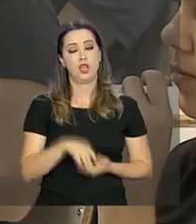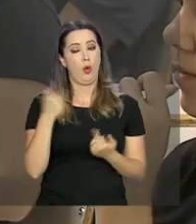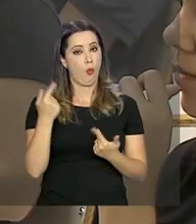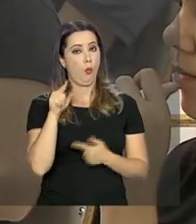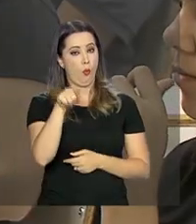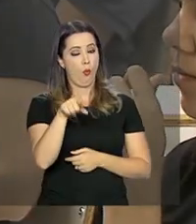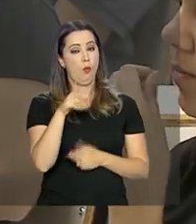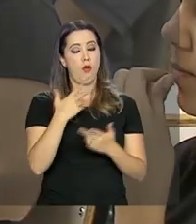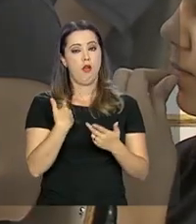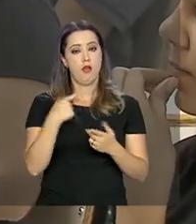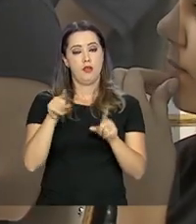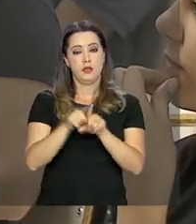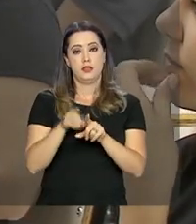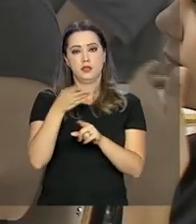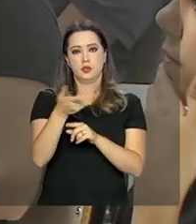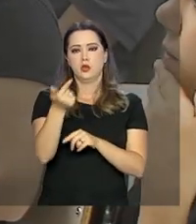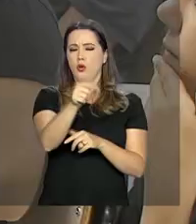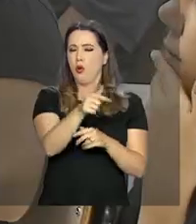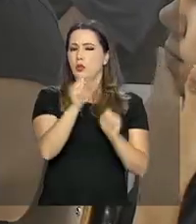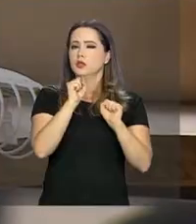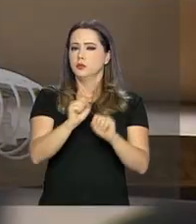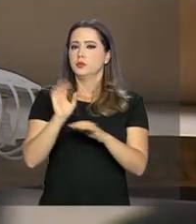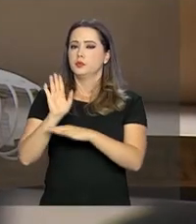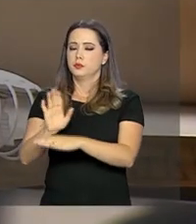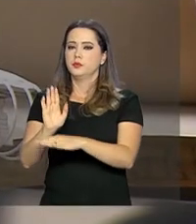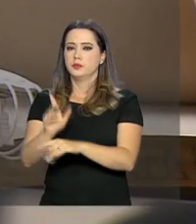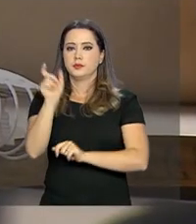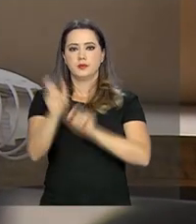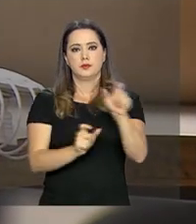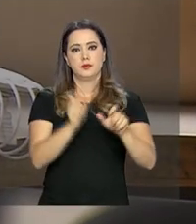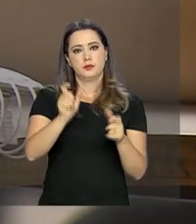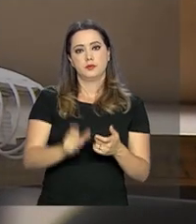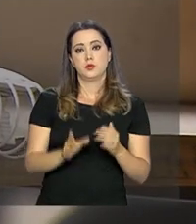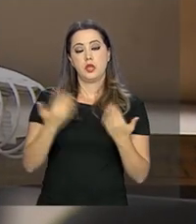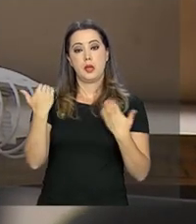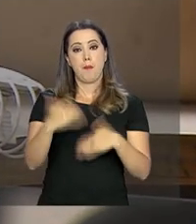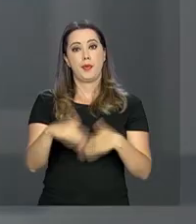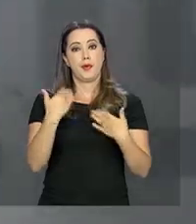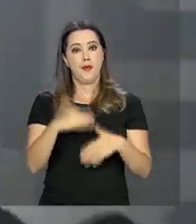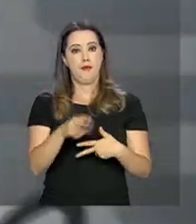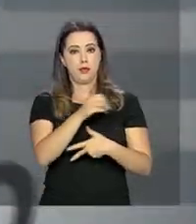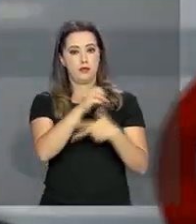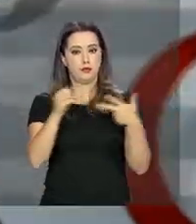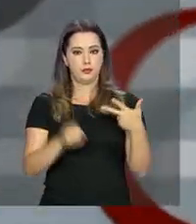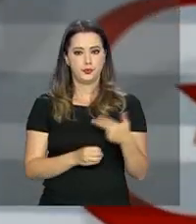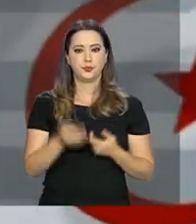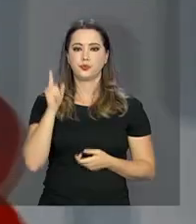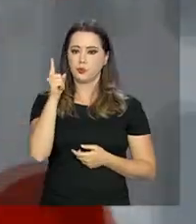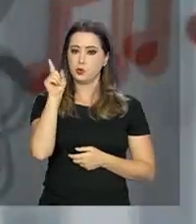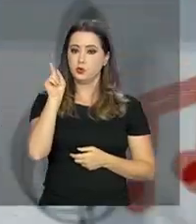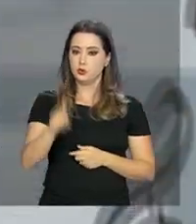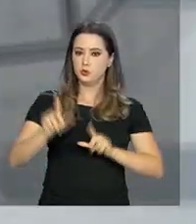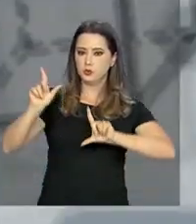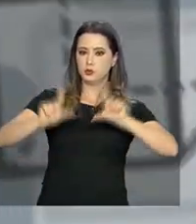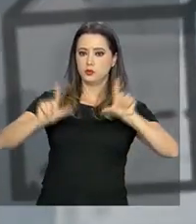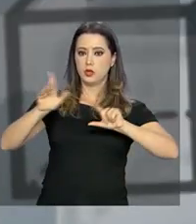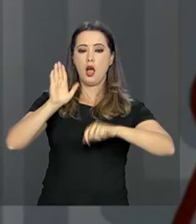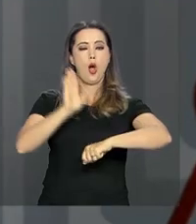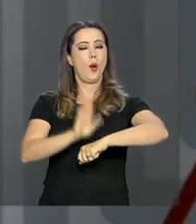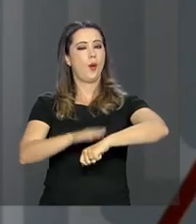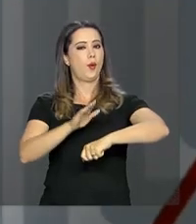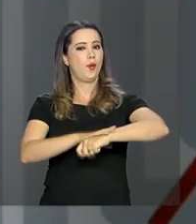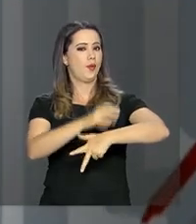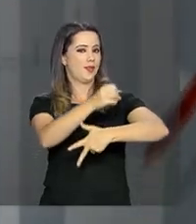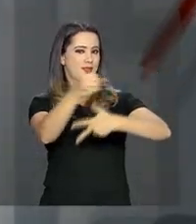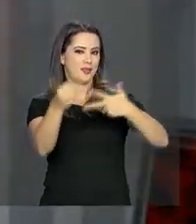outras ferramentas também podem ajudar os candidatos na etapa de preparação uma delas é o a hora do enem